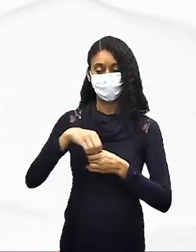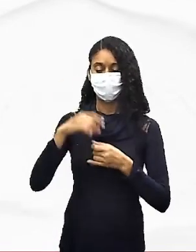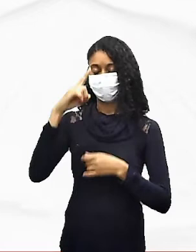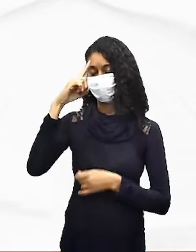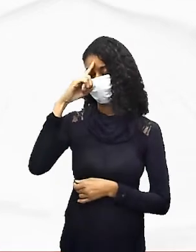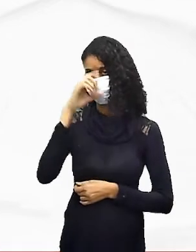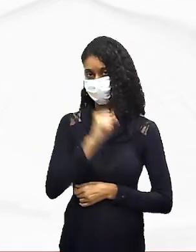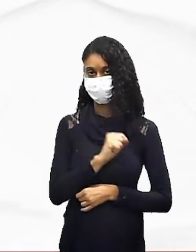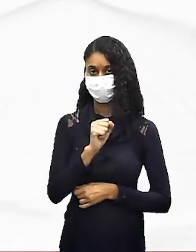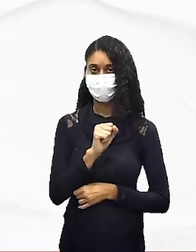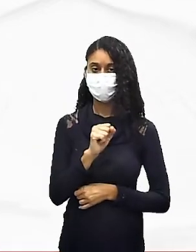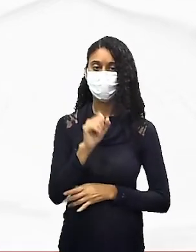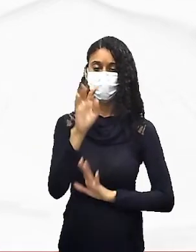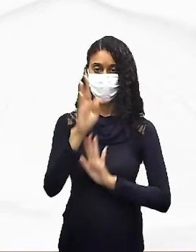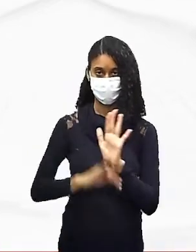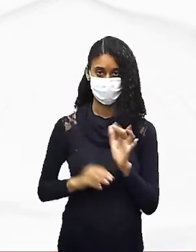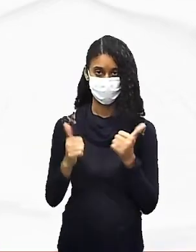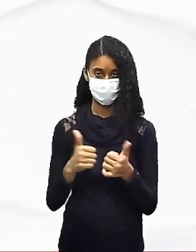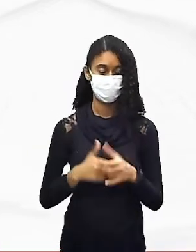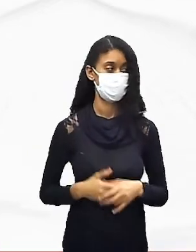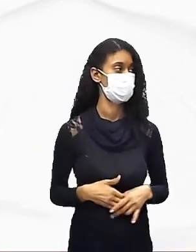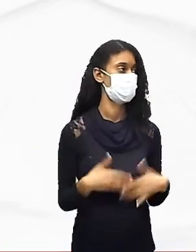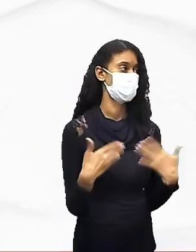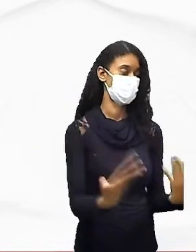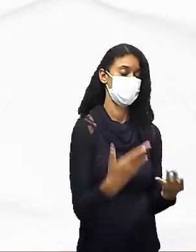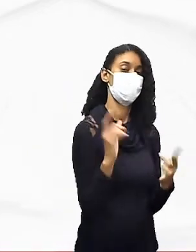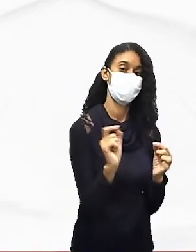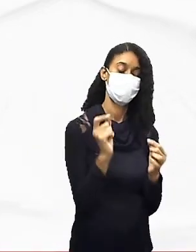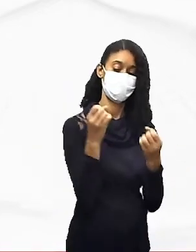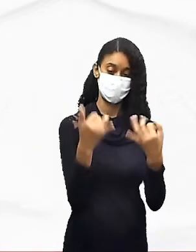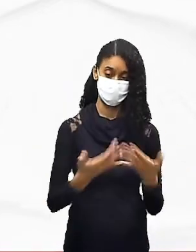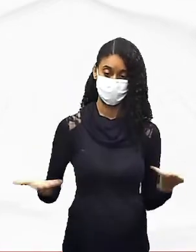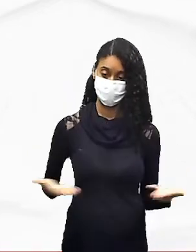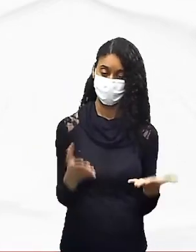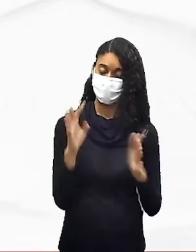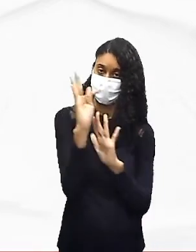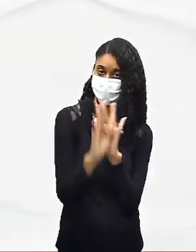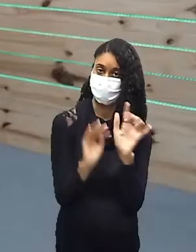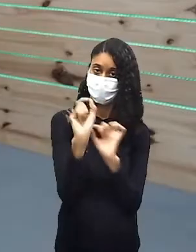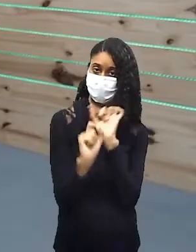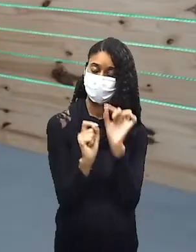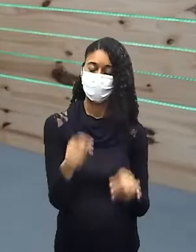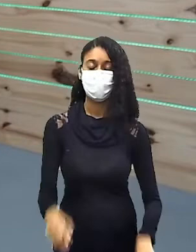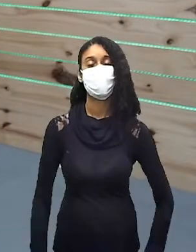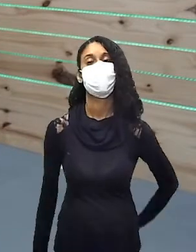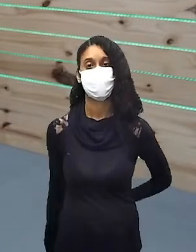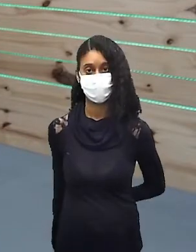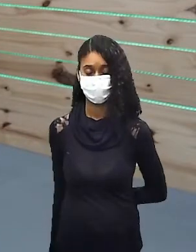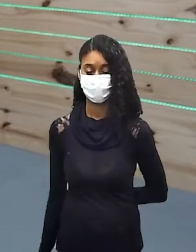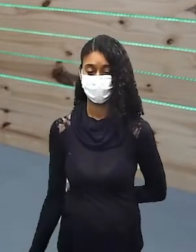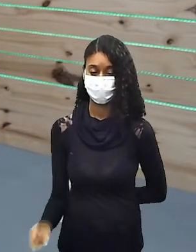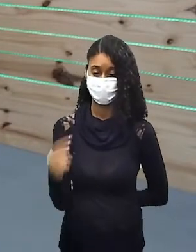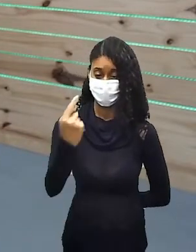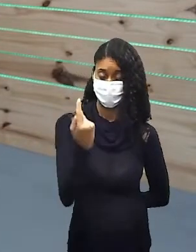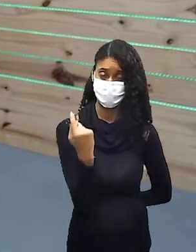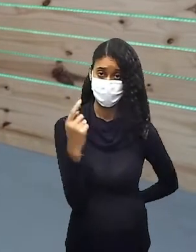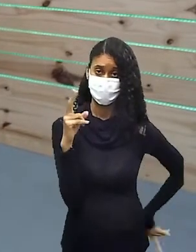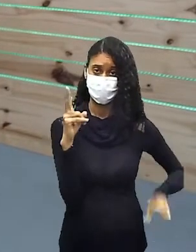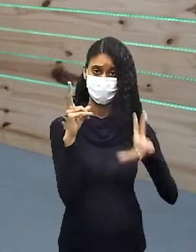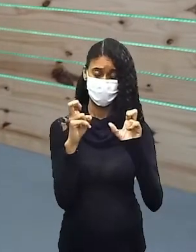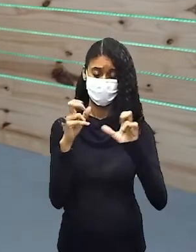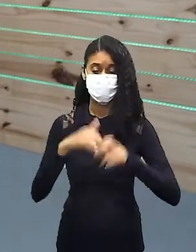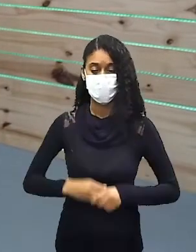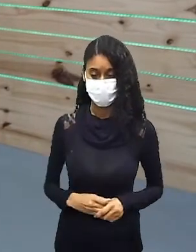cada texto. Tá bom, minha gente? Então, ele está tratando, nesse texto, ele trata de um assunto por